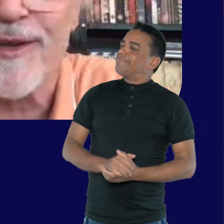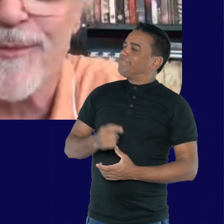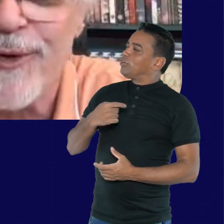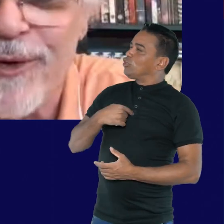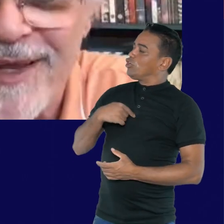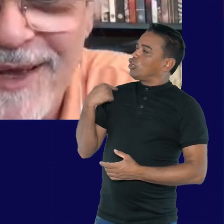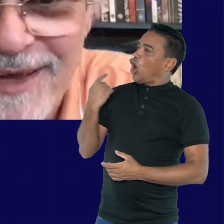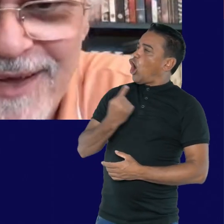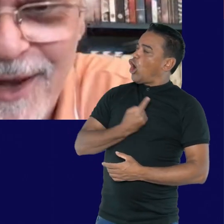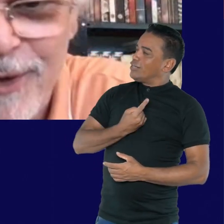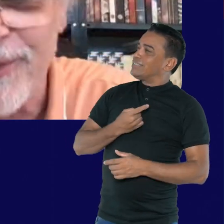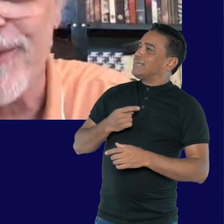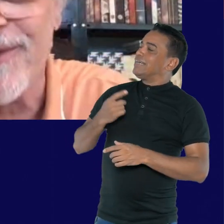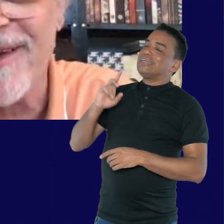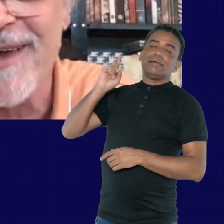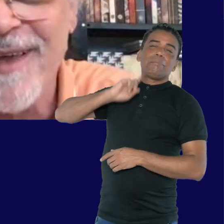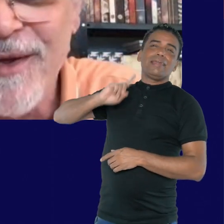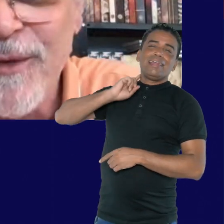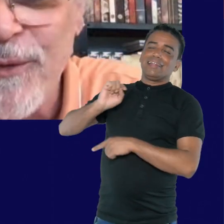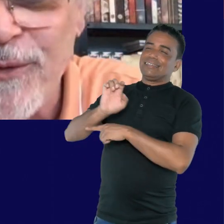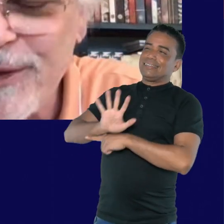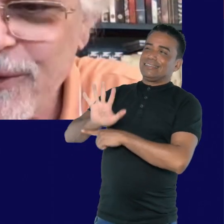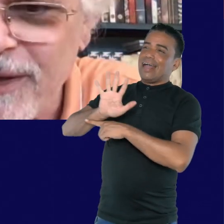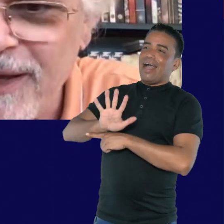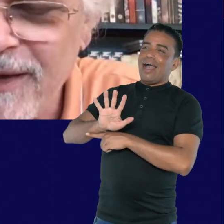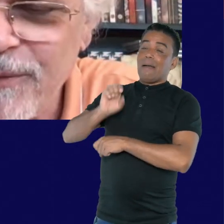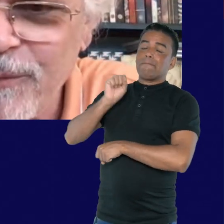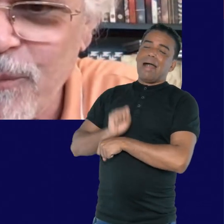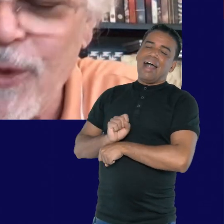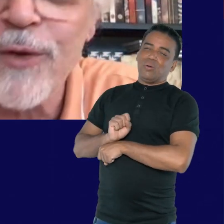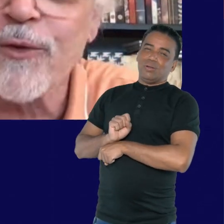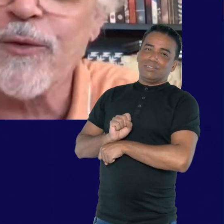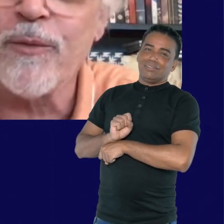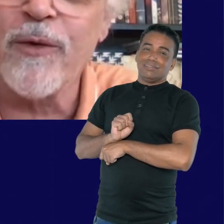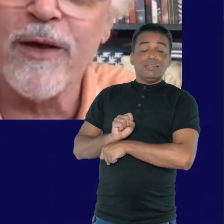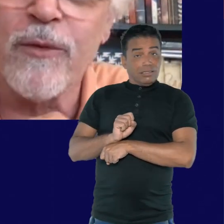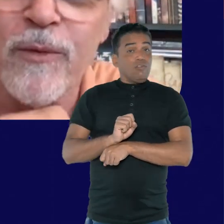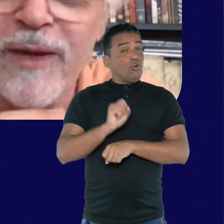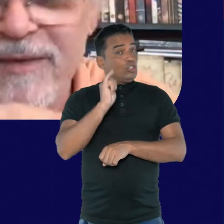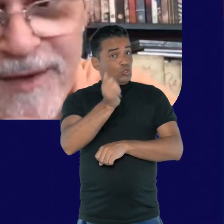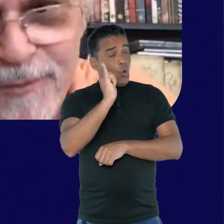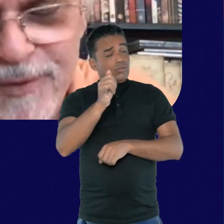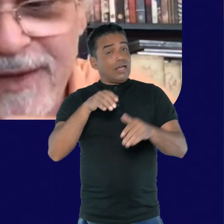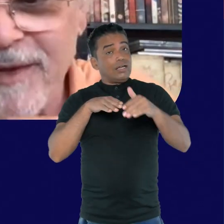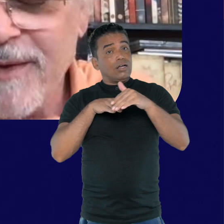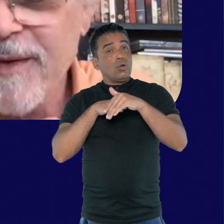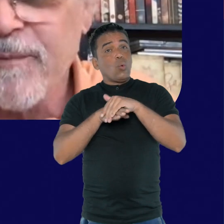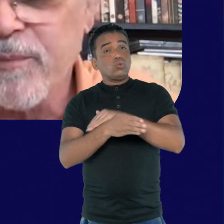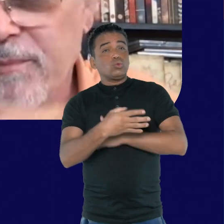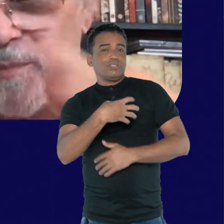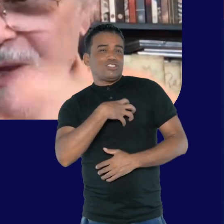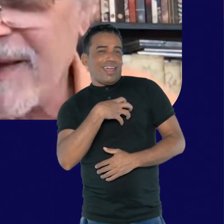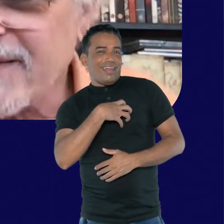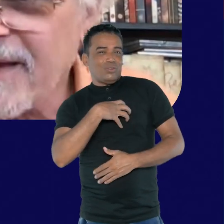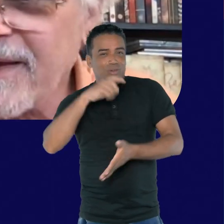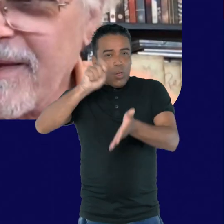mineiros gostamos de contar causos, né? Vou te contar um modo como eu escrevi,